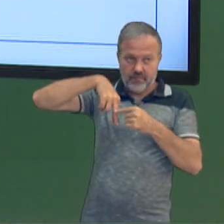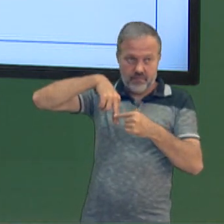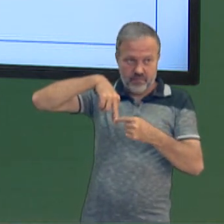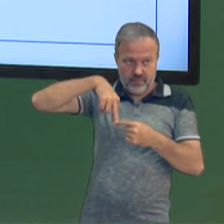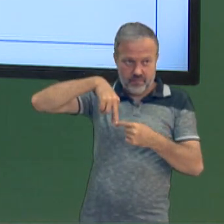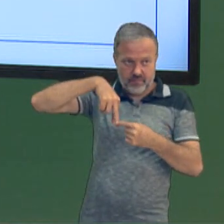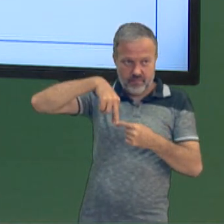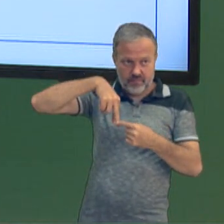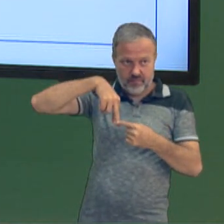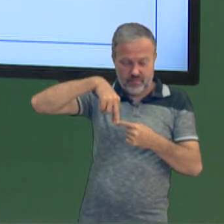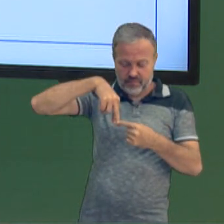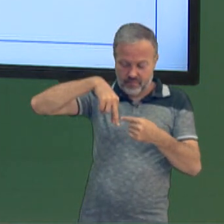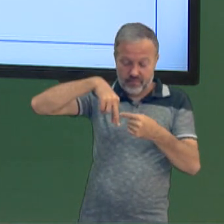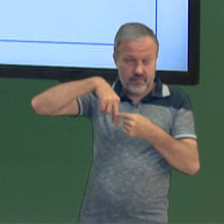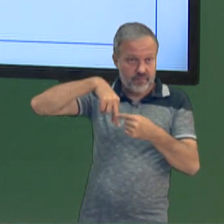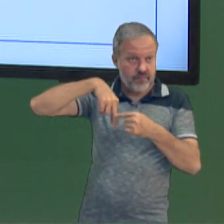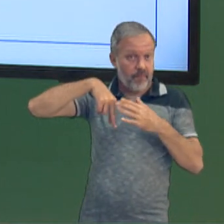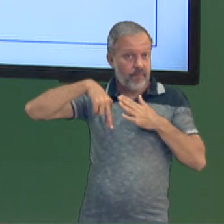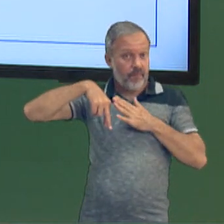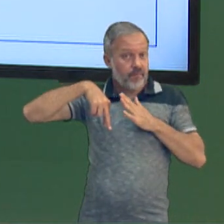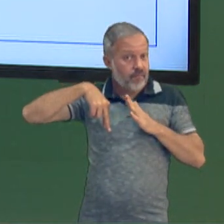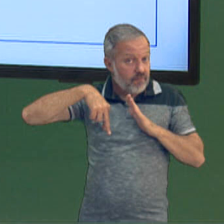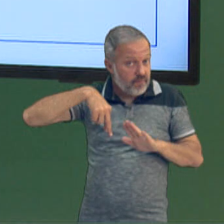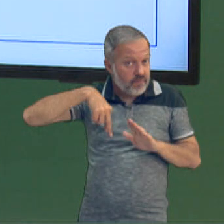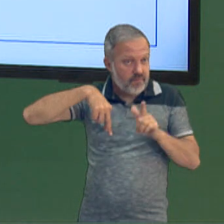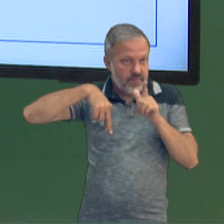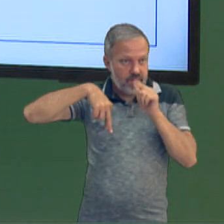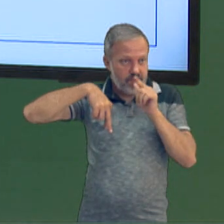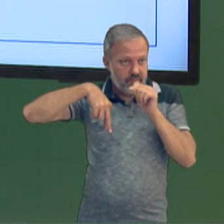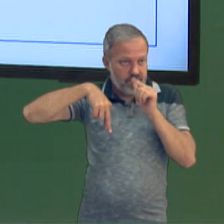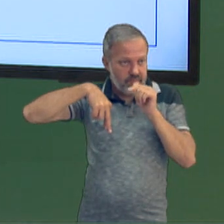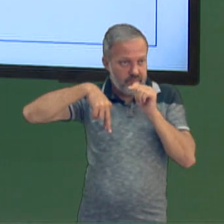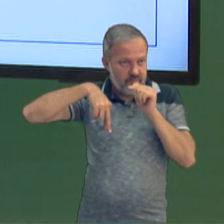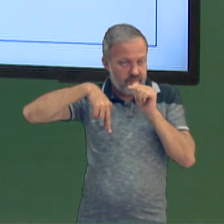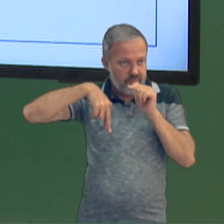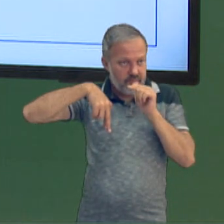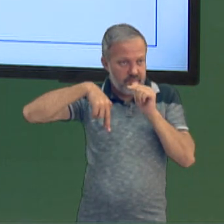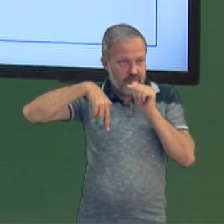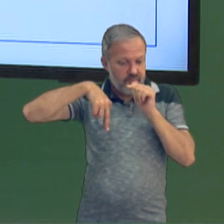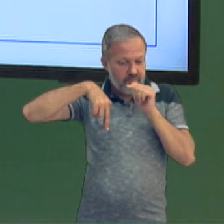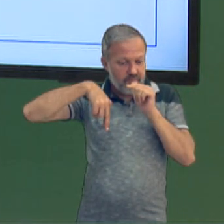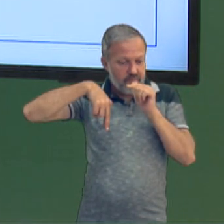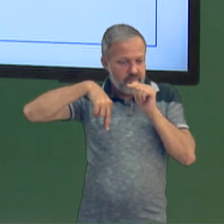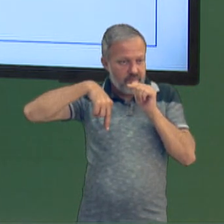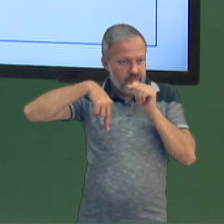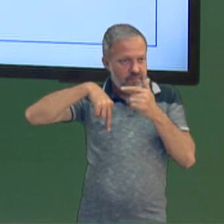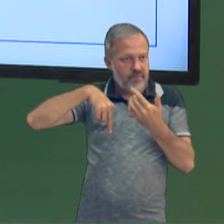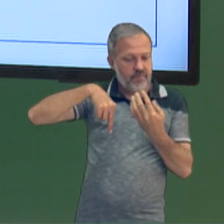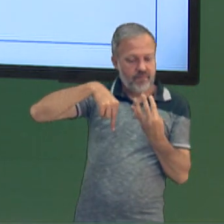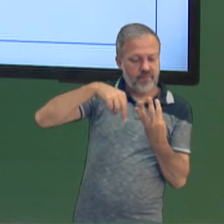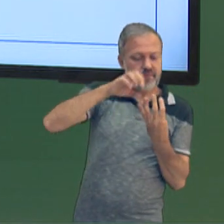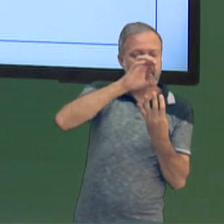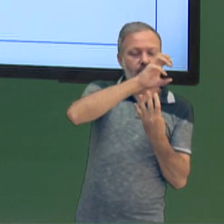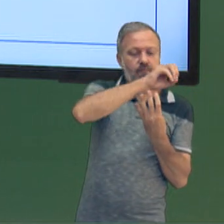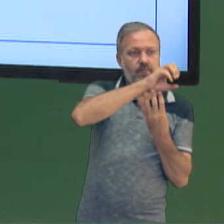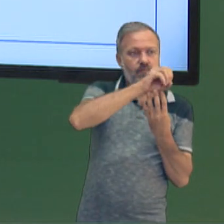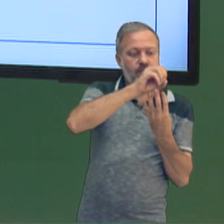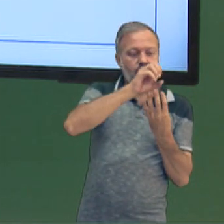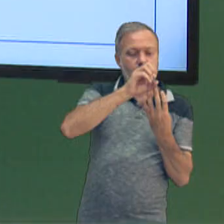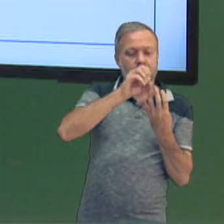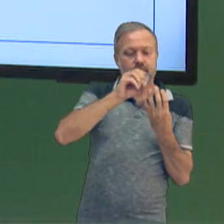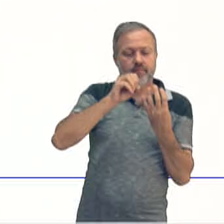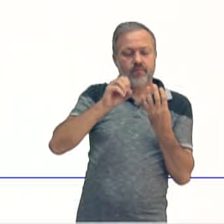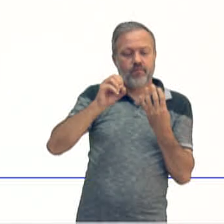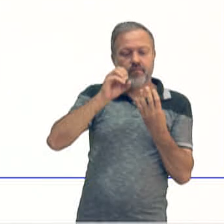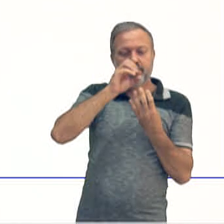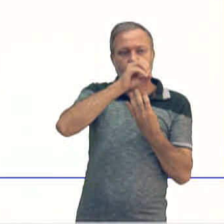deixa as cabeças voltada para onde tem água. Pode ser o meio extracelular ou intracelular, porque o citoplasma tem bastante água